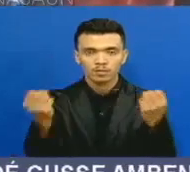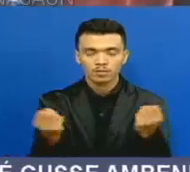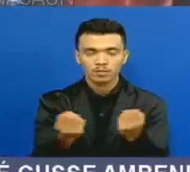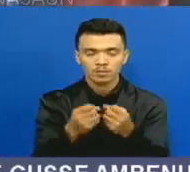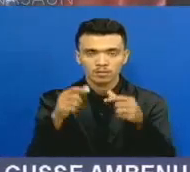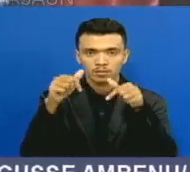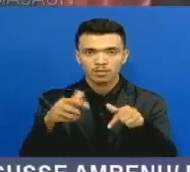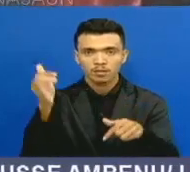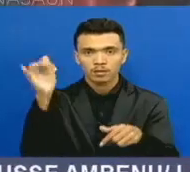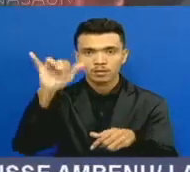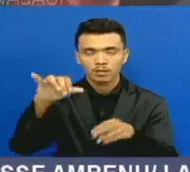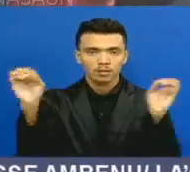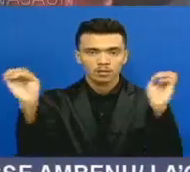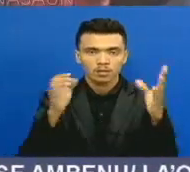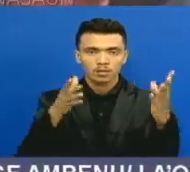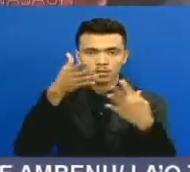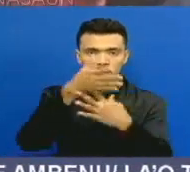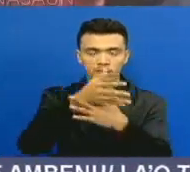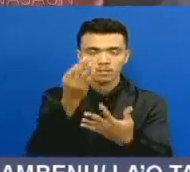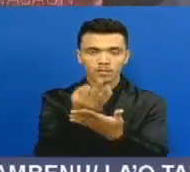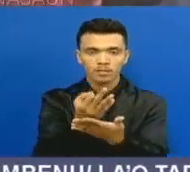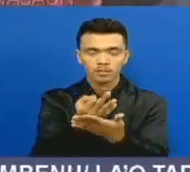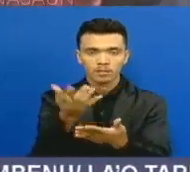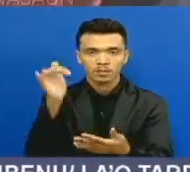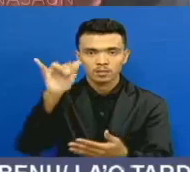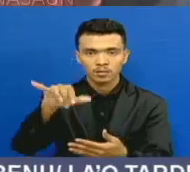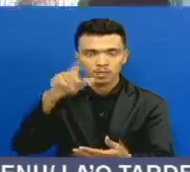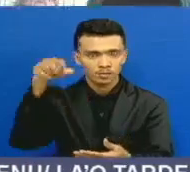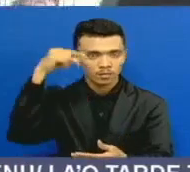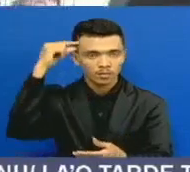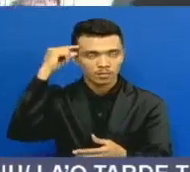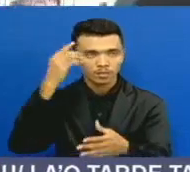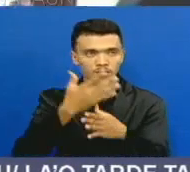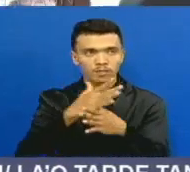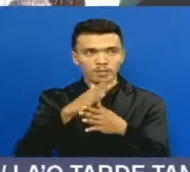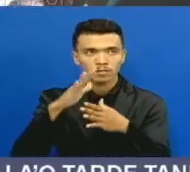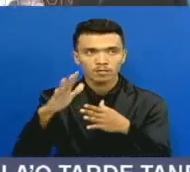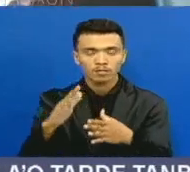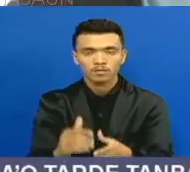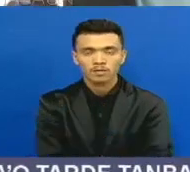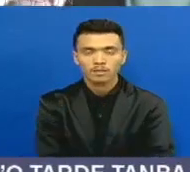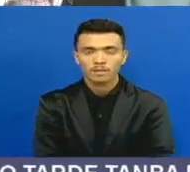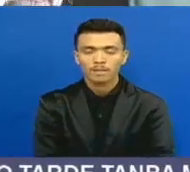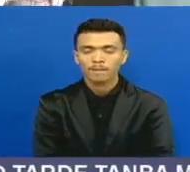né, Sira lá acesse suba subsídio Sira, nebe governo distribui.